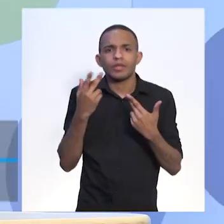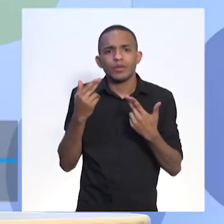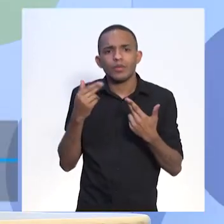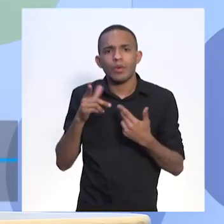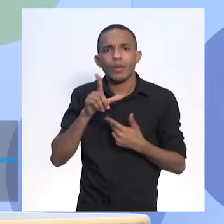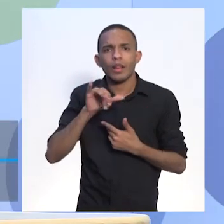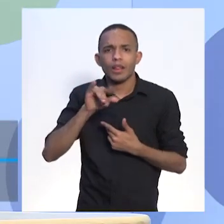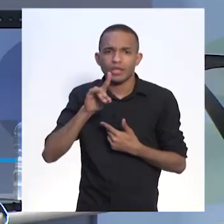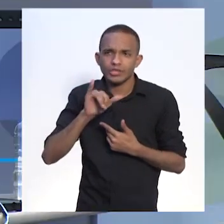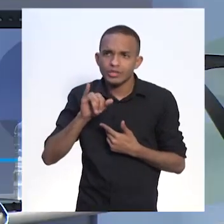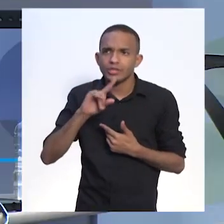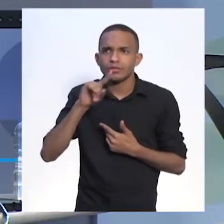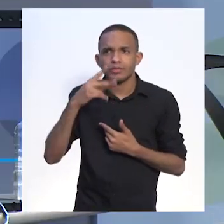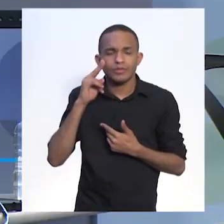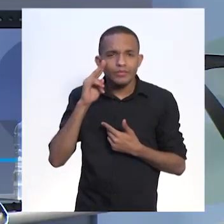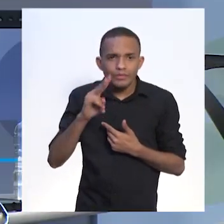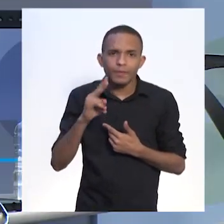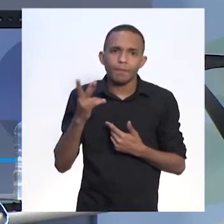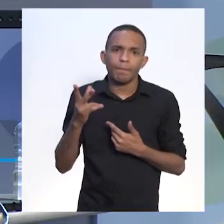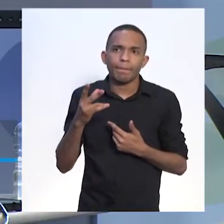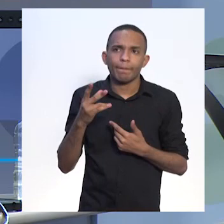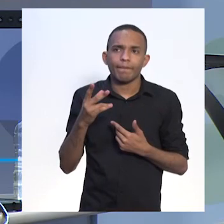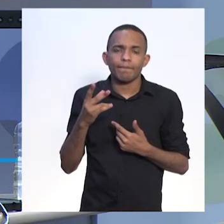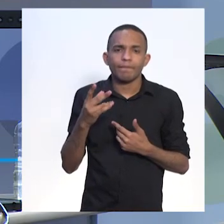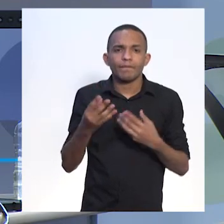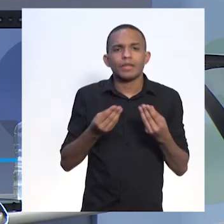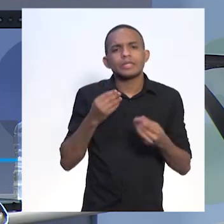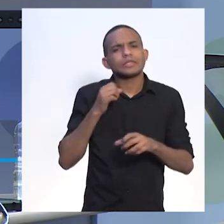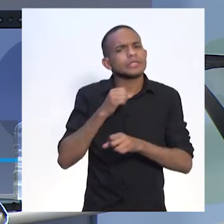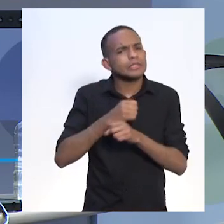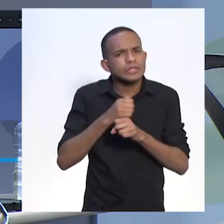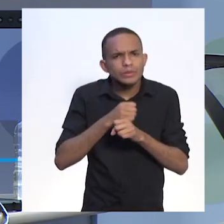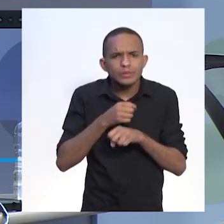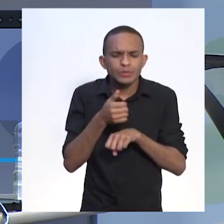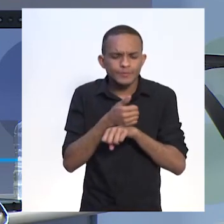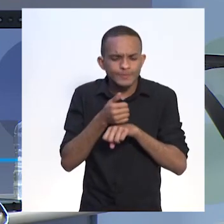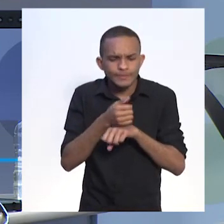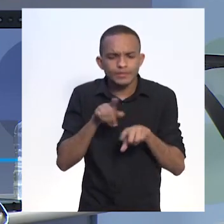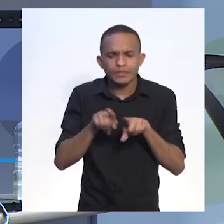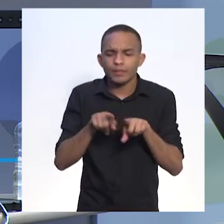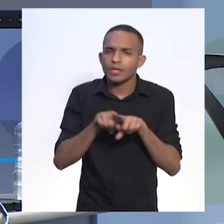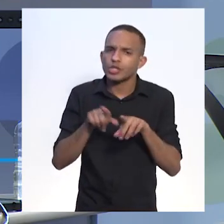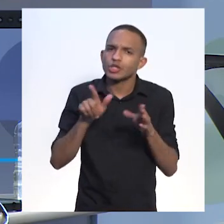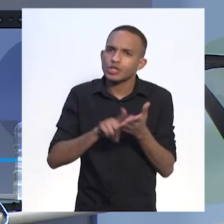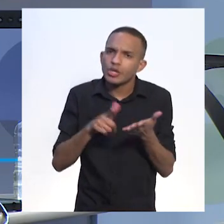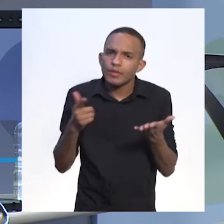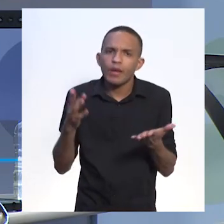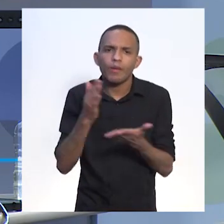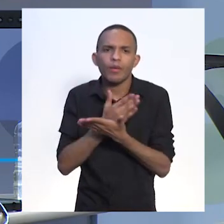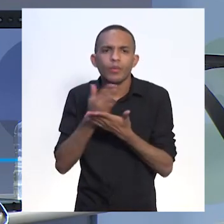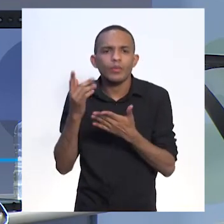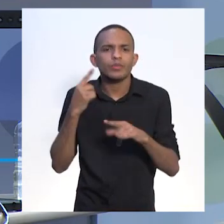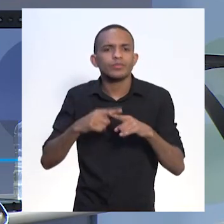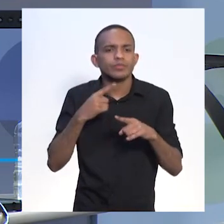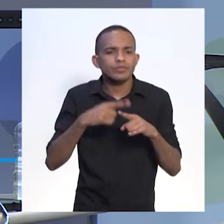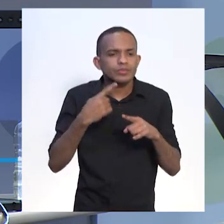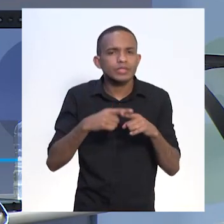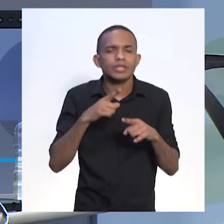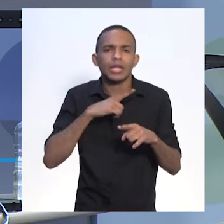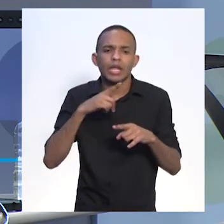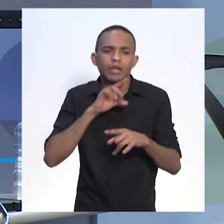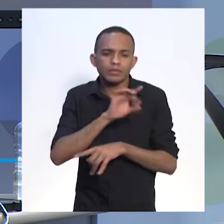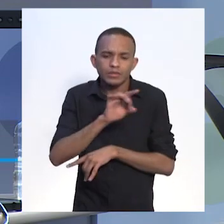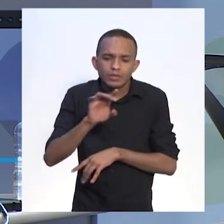que a gente vai ver a seguir. Mas isso, assim, gente, com muitos anos de profissão, determinados jornais, porque cada um acaba tendo suas